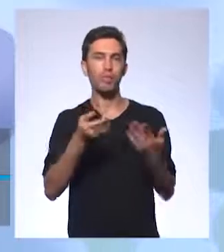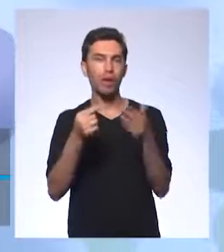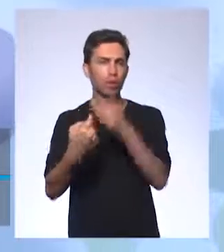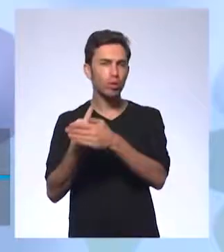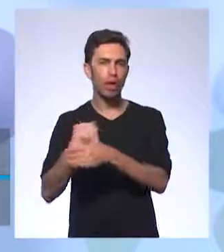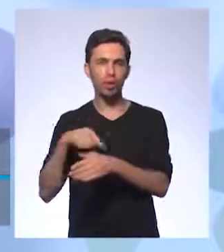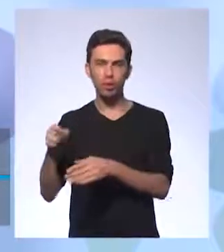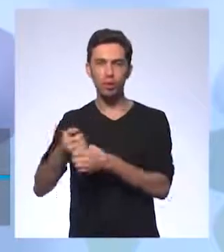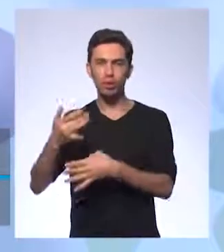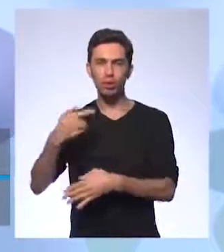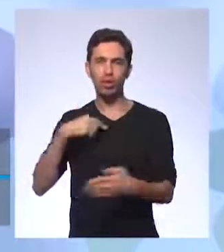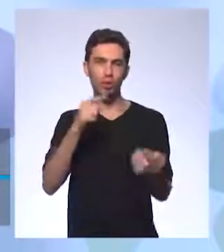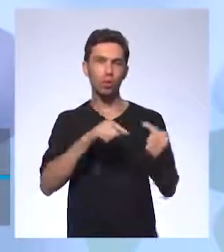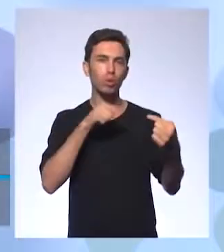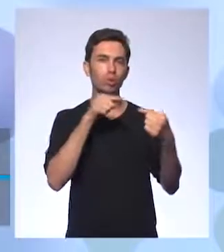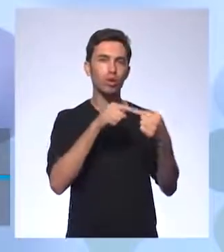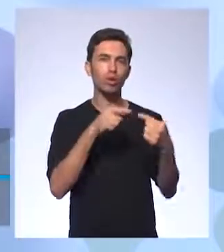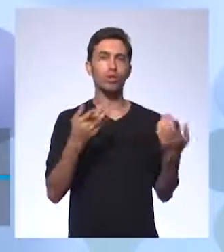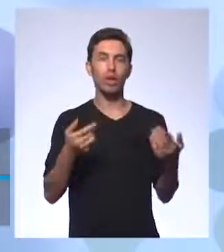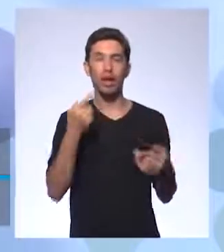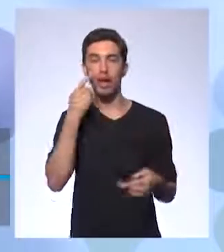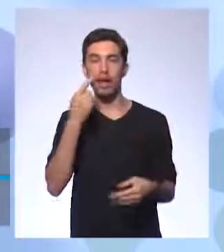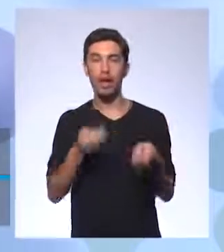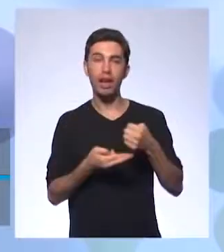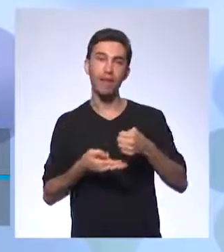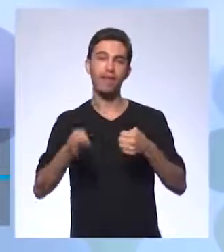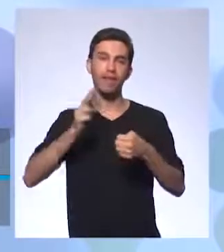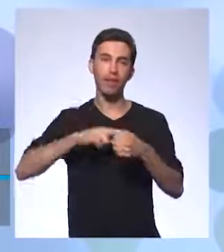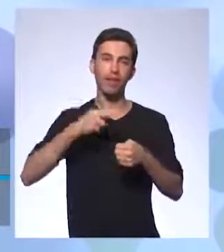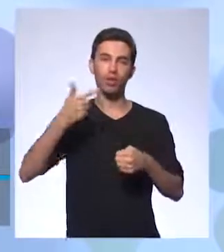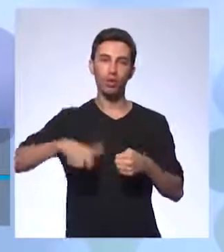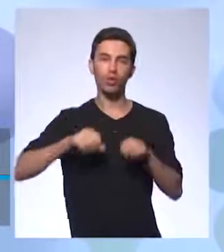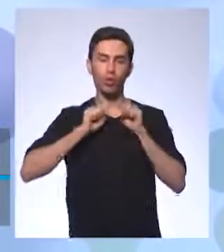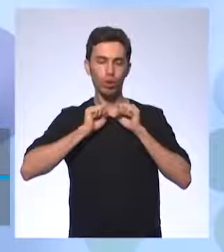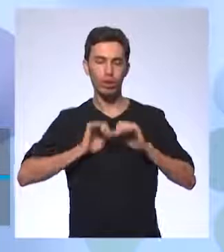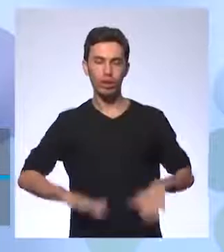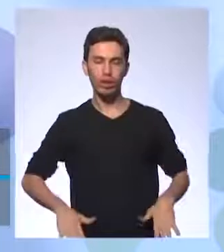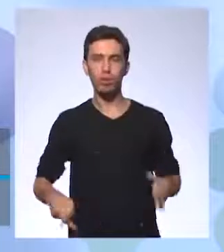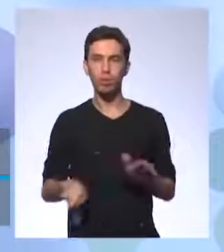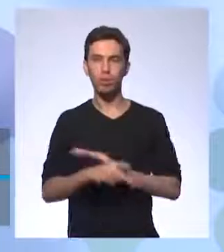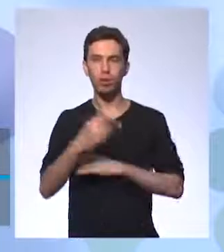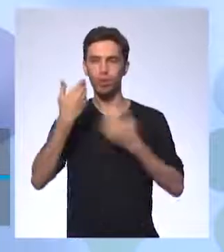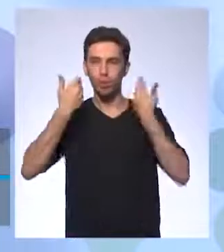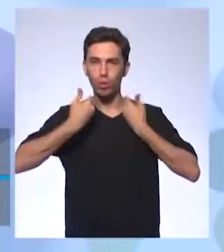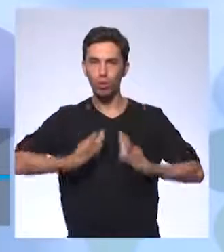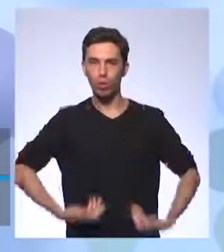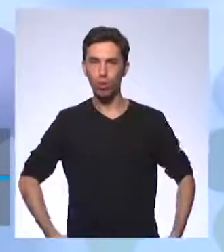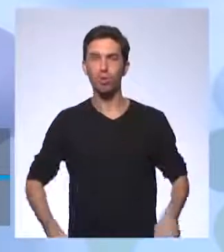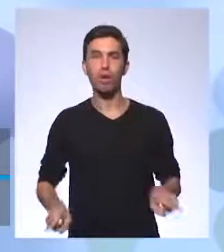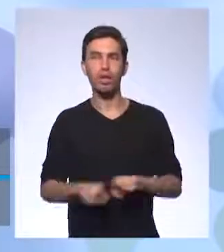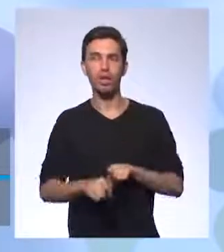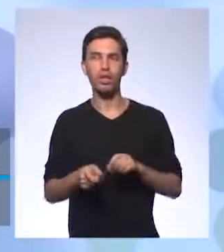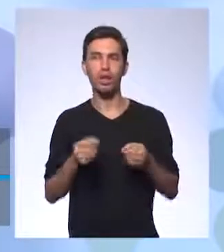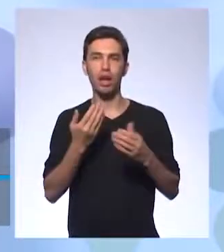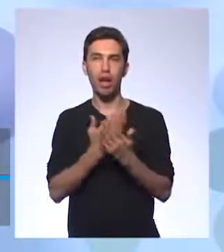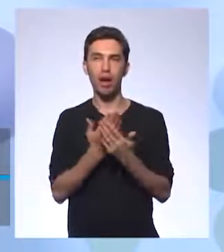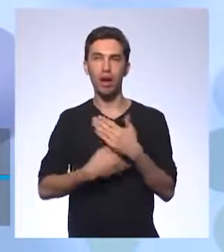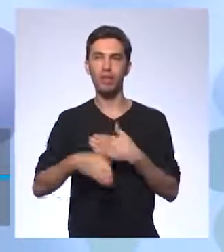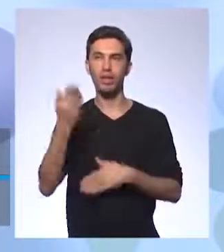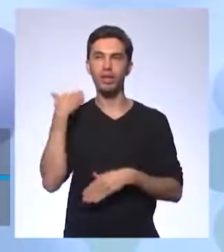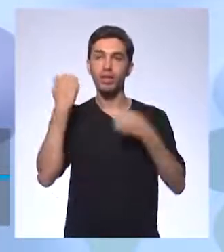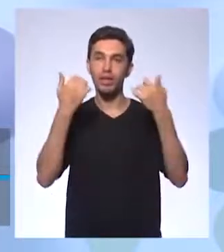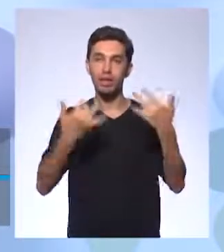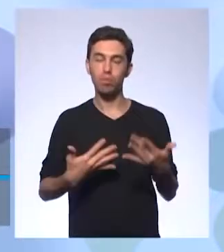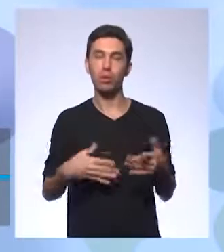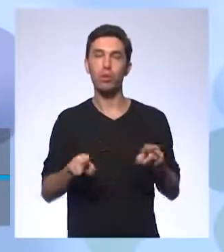revisitar esse estudo dos sistemas do corpo. A gente estudou na aula passada as células, né, e agora então a gente falou um pouquinho de tecido